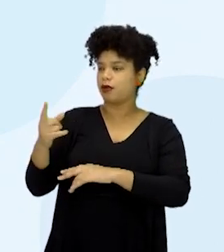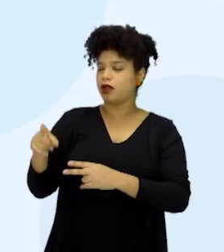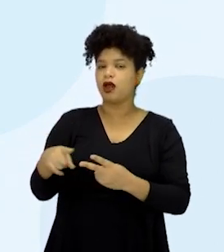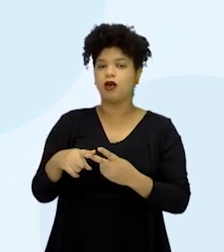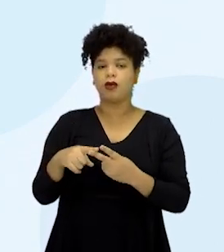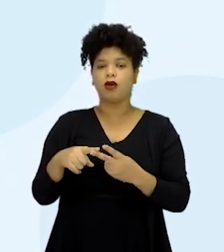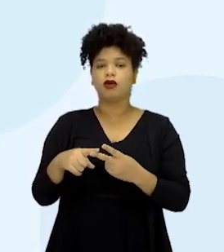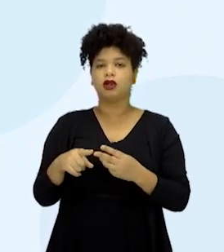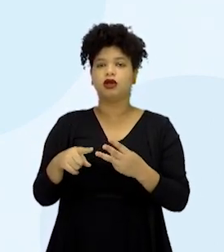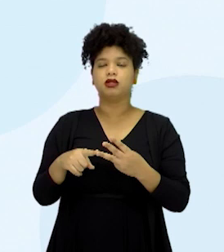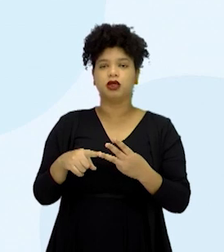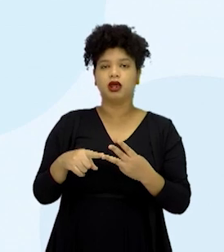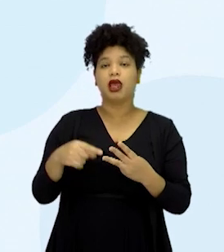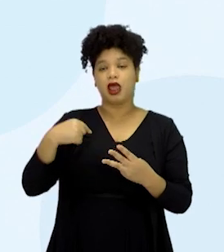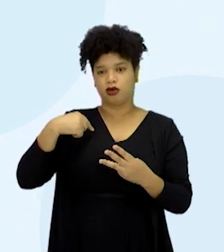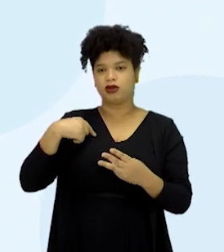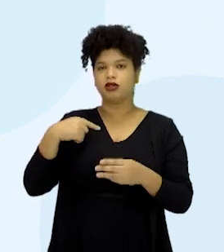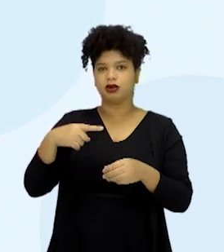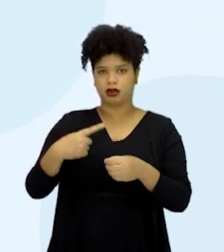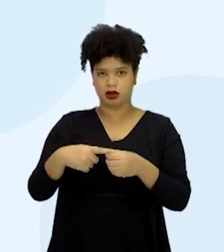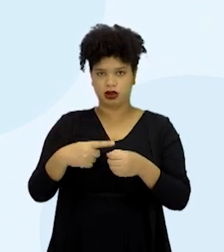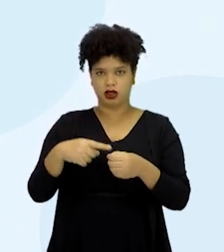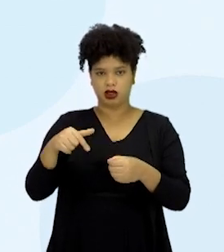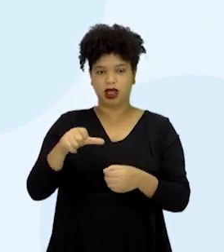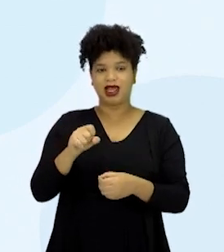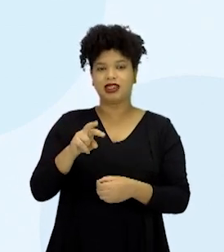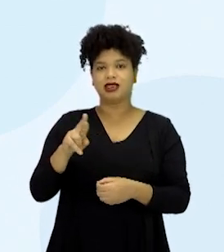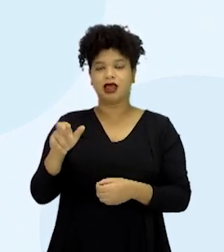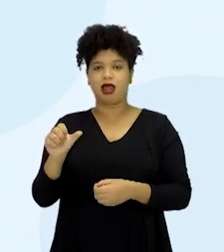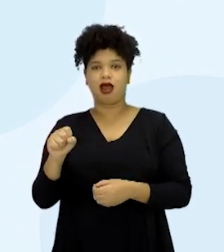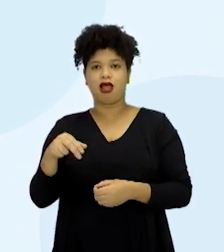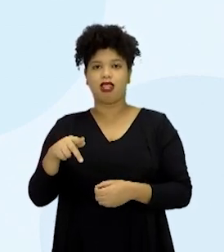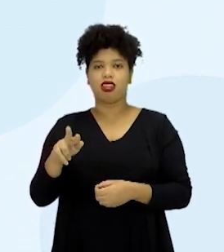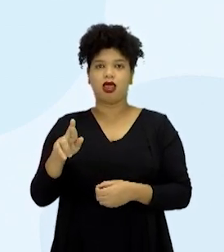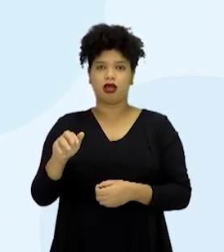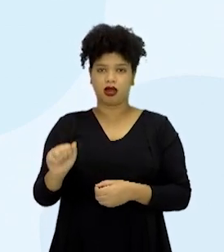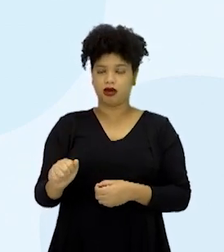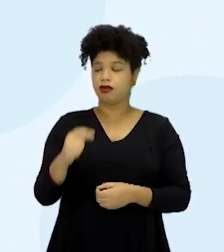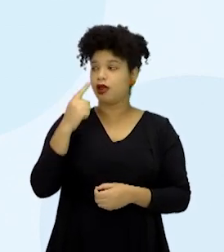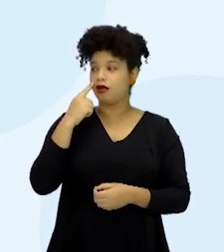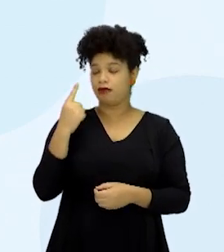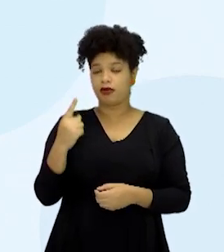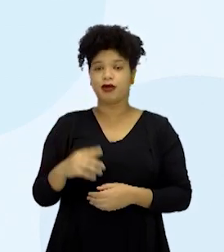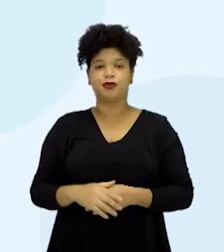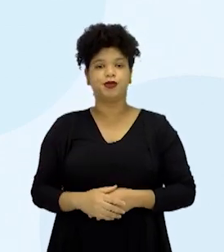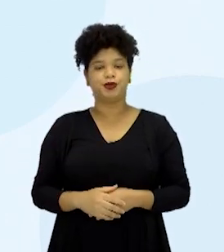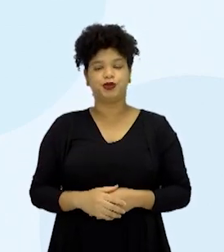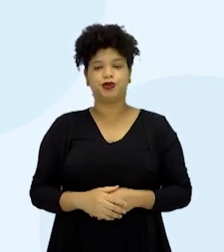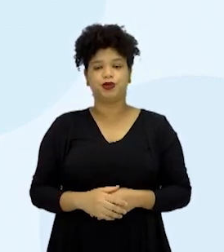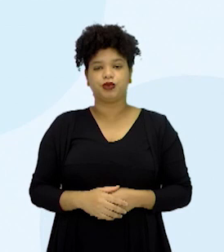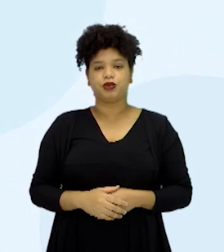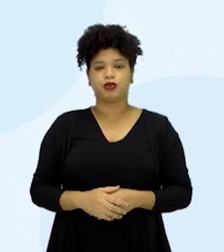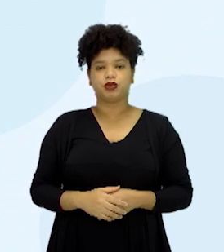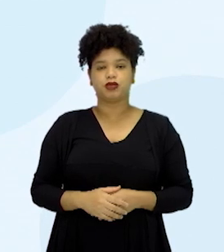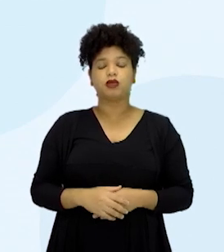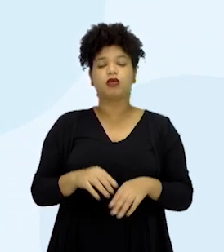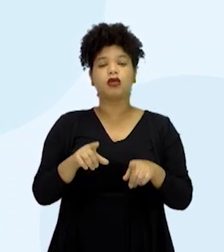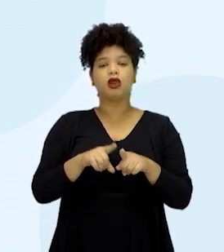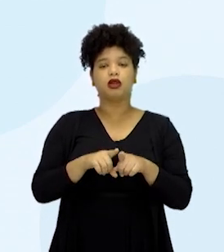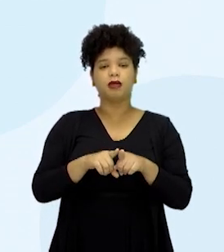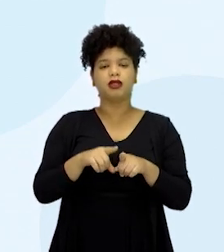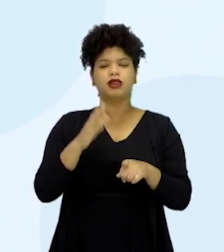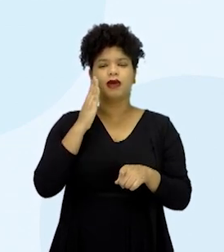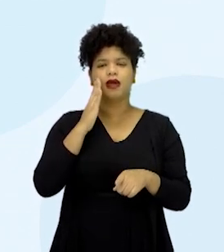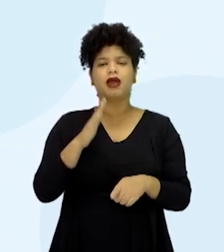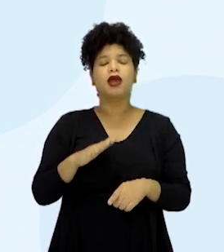Serra Negra, que é a minha cidade, e nosso público-alvo, os estudantes dos anos finais, que não foi para você, do Fundo 2, né, Fundamental 2. O período que